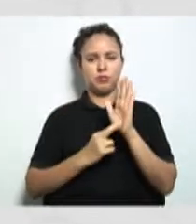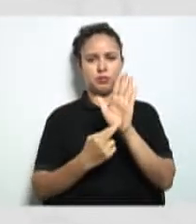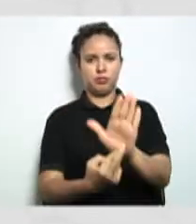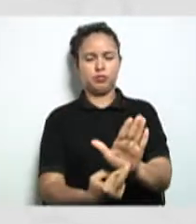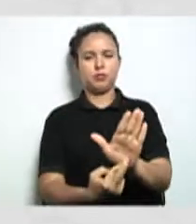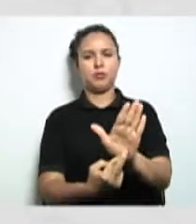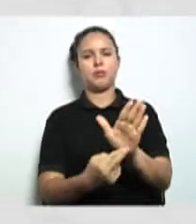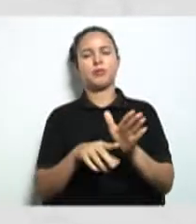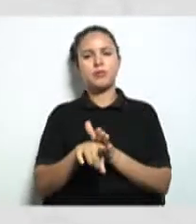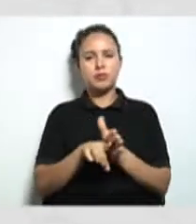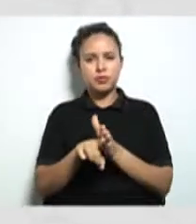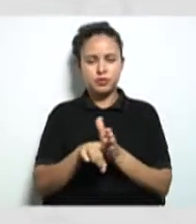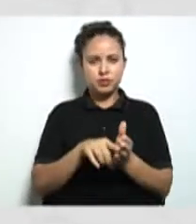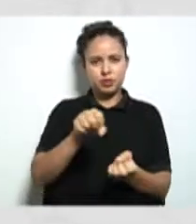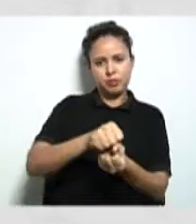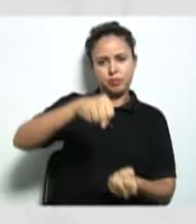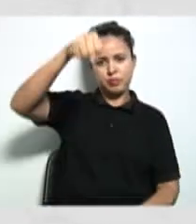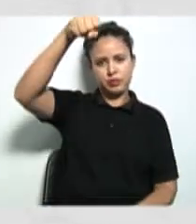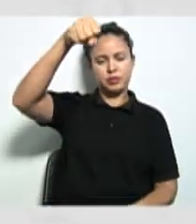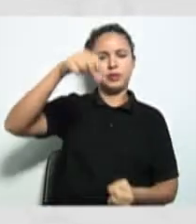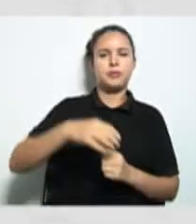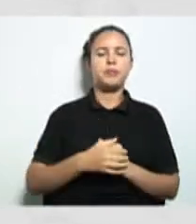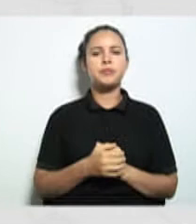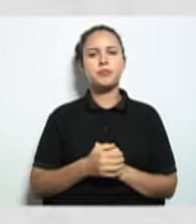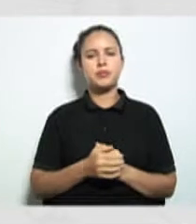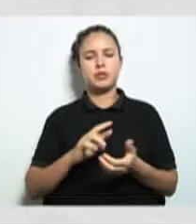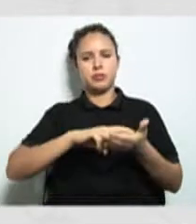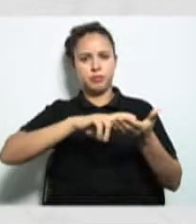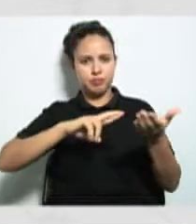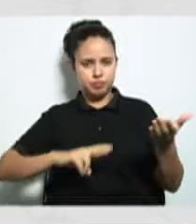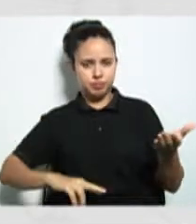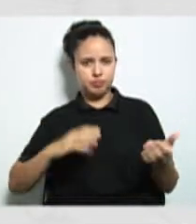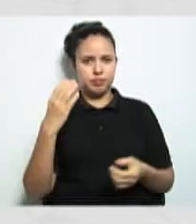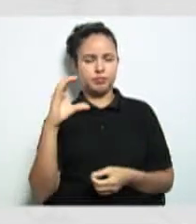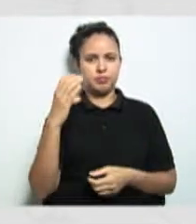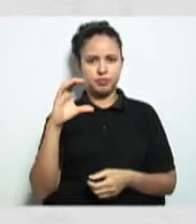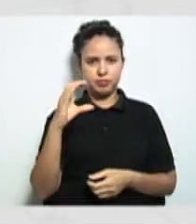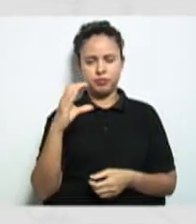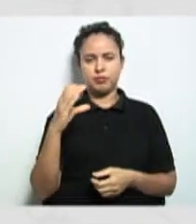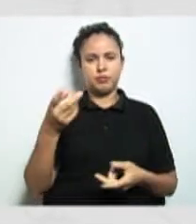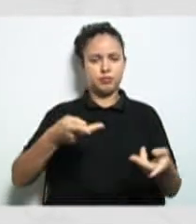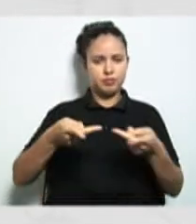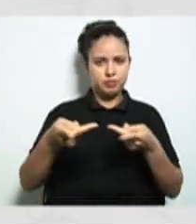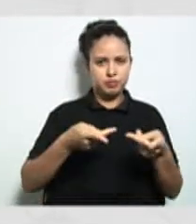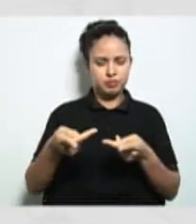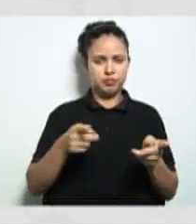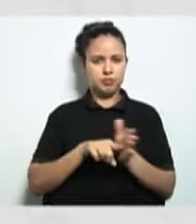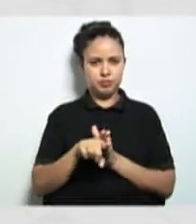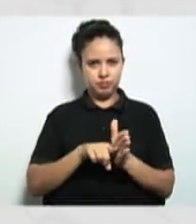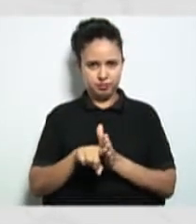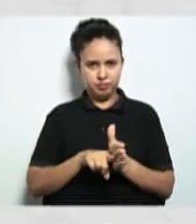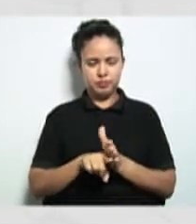pesquisa, através de banner ou pôster. Redação científica, o projeto de pesquisa.